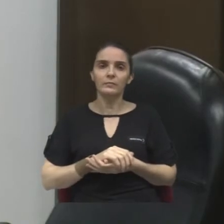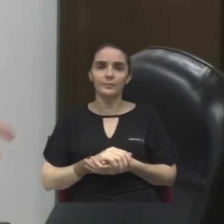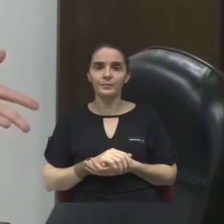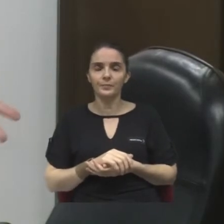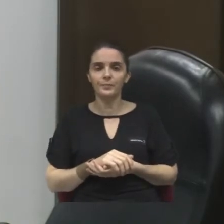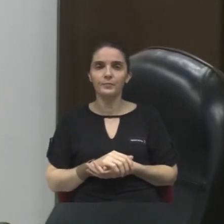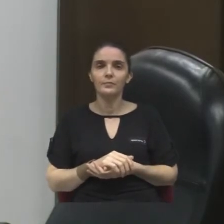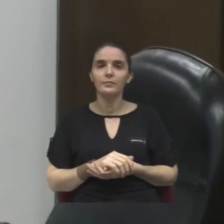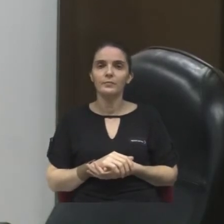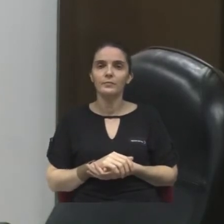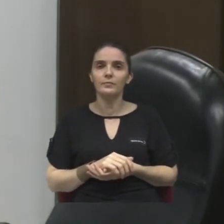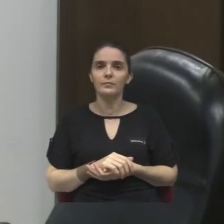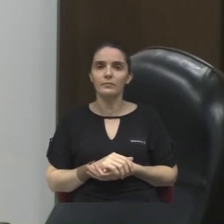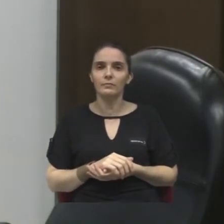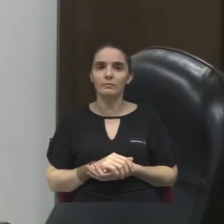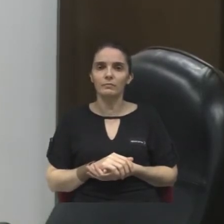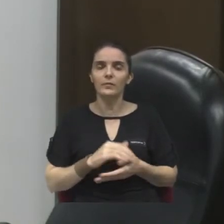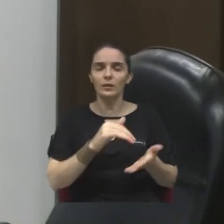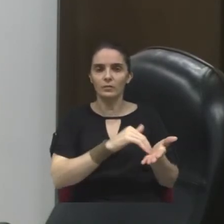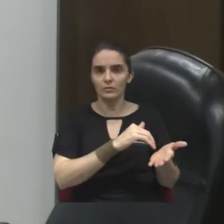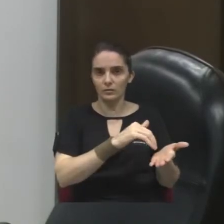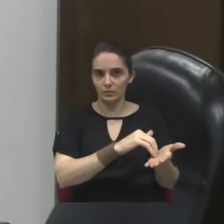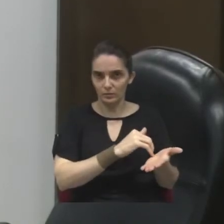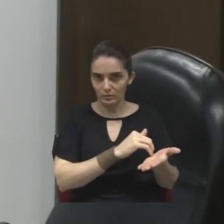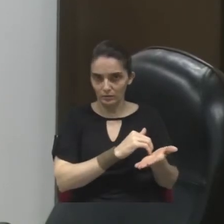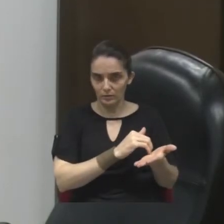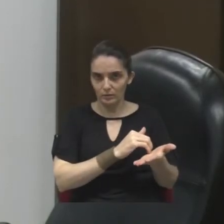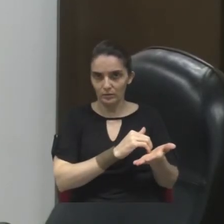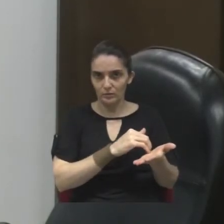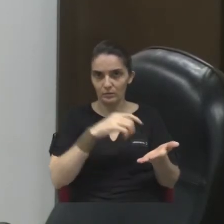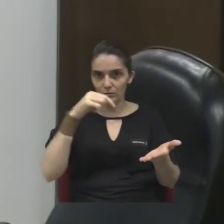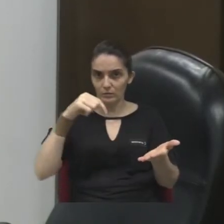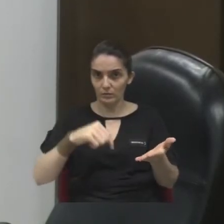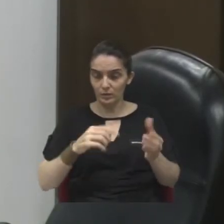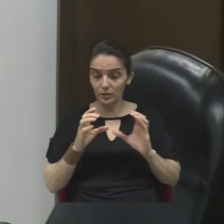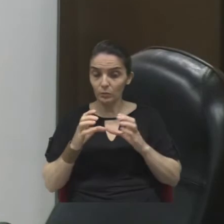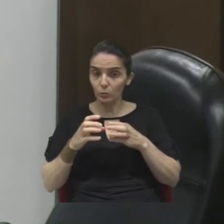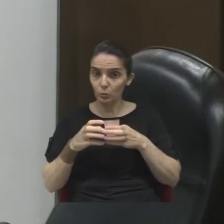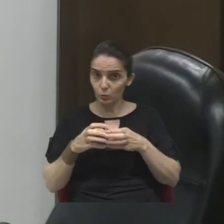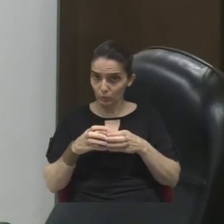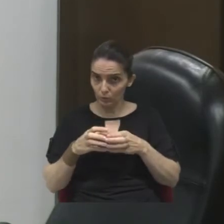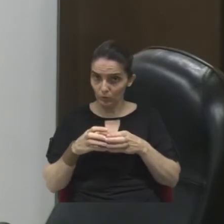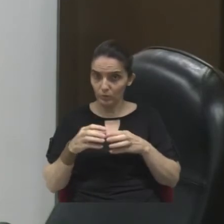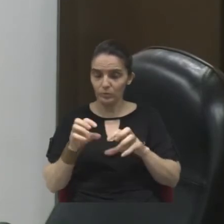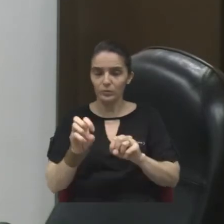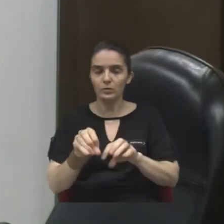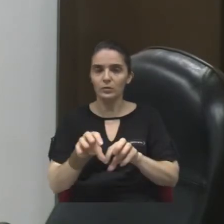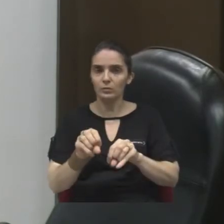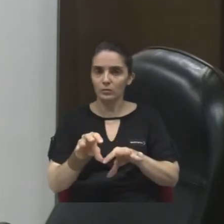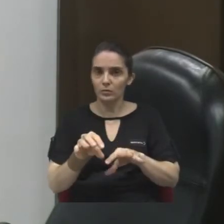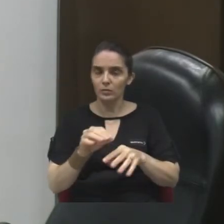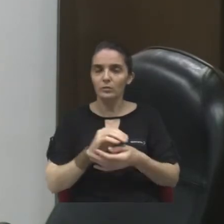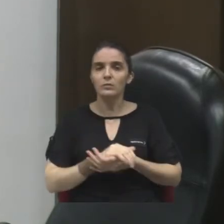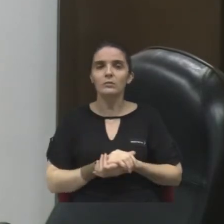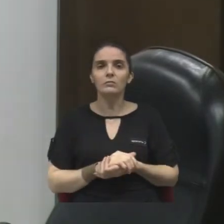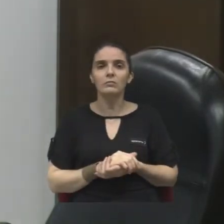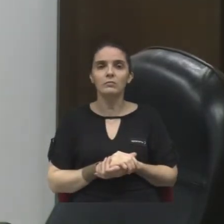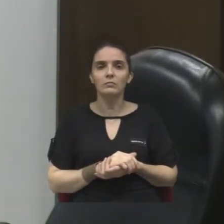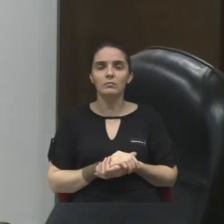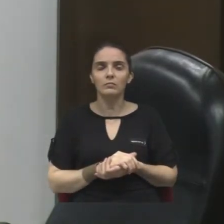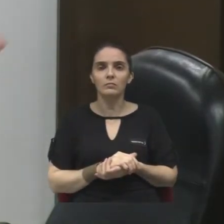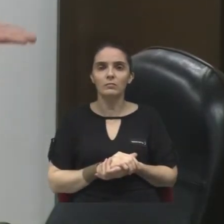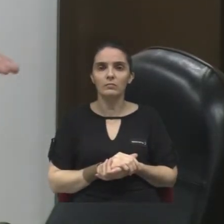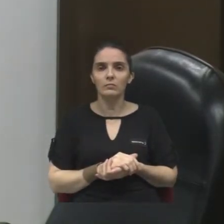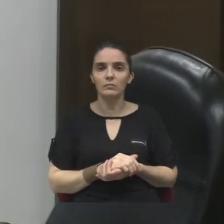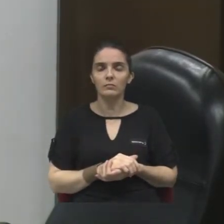Sei que o secretário esteve aqui na Comissão de Educação. Em alguns pontos, eu até busquei também informações,